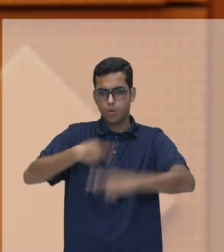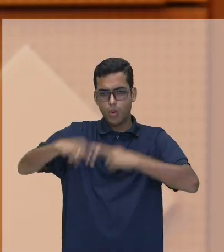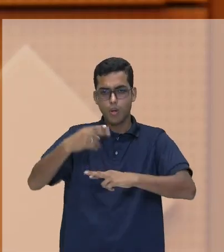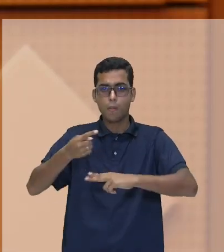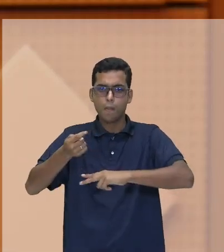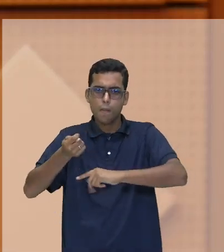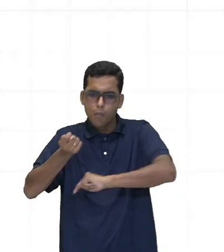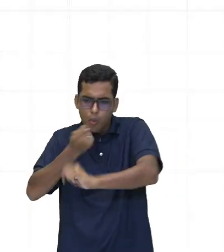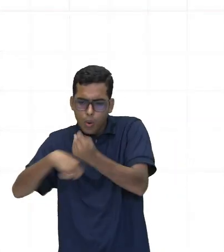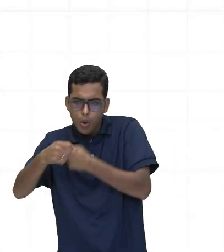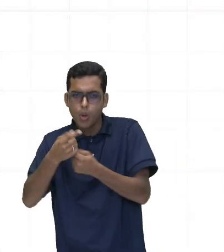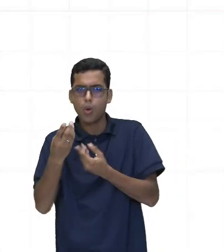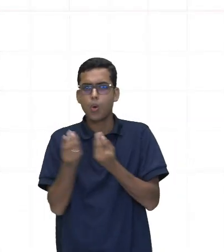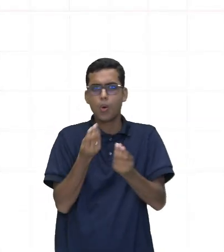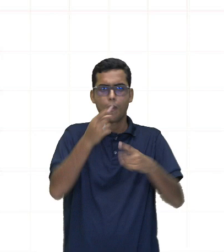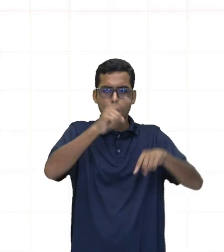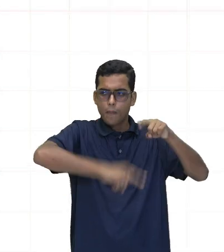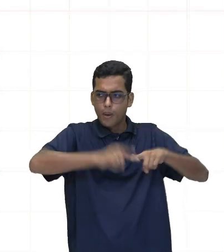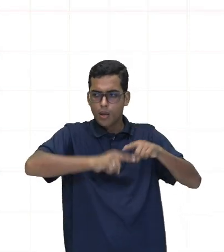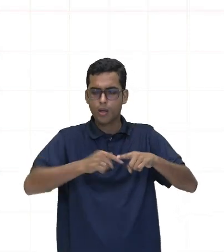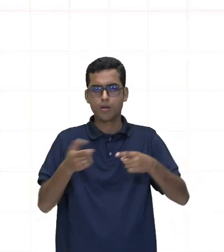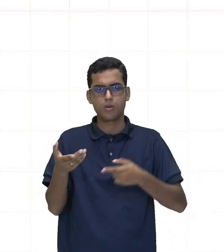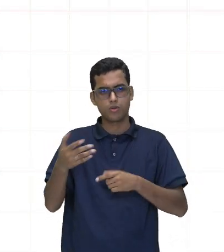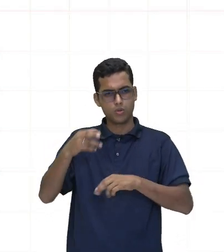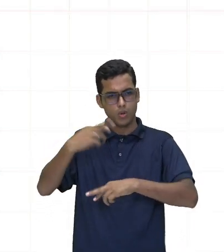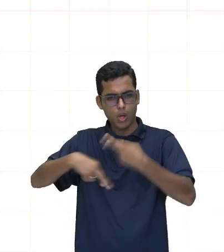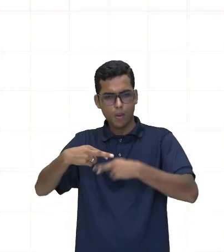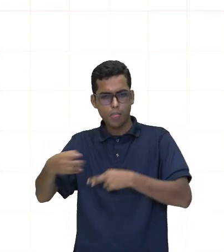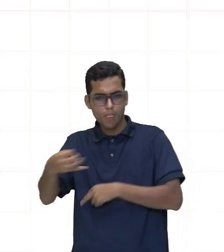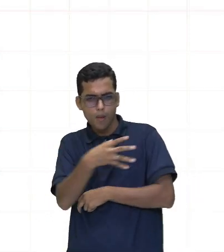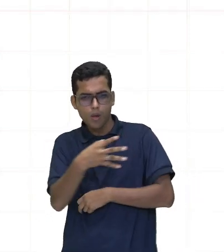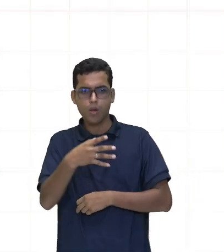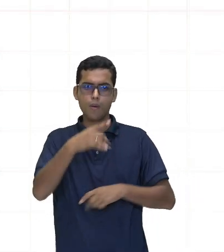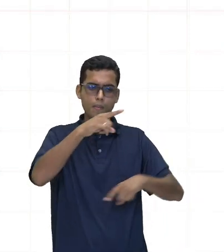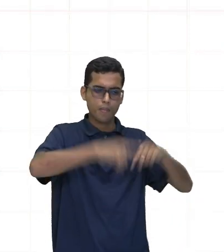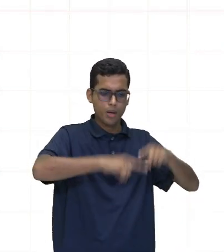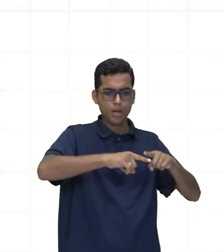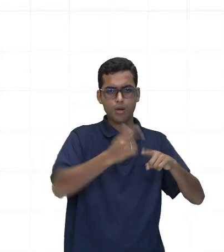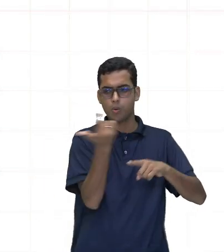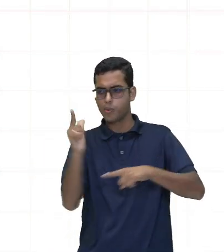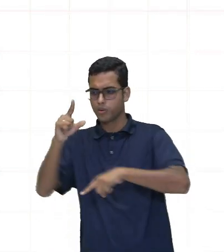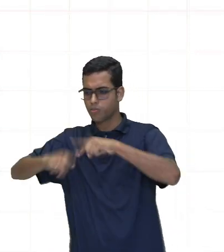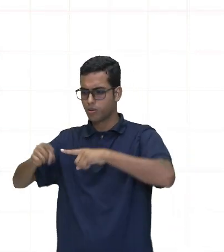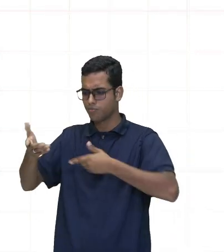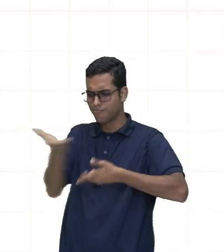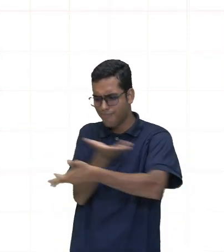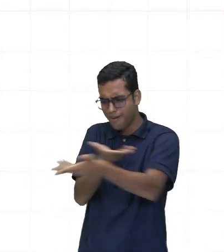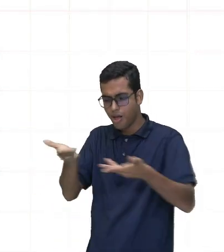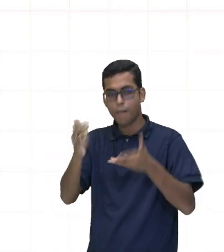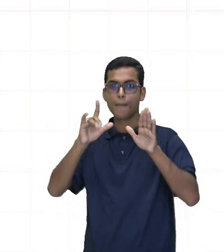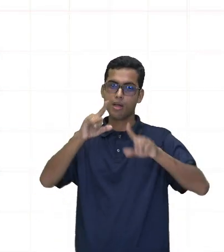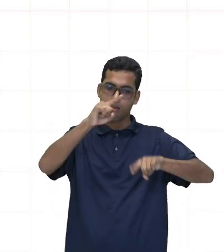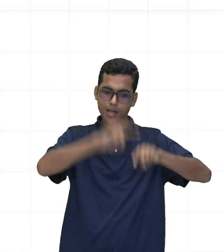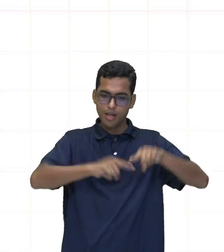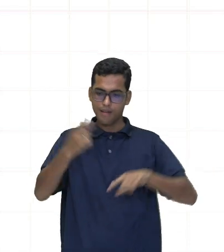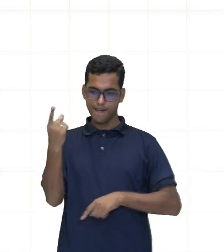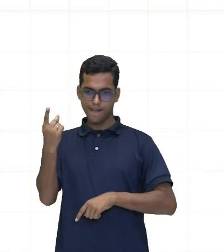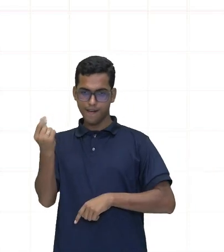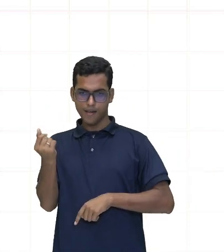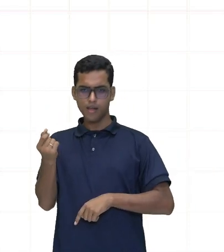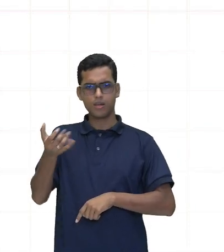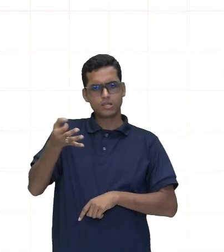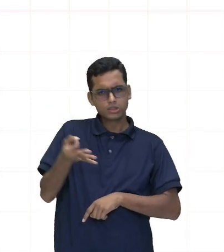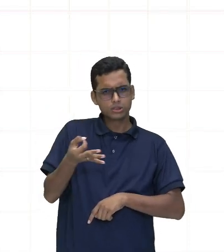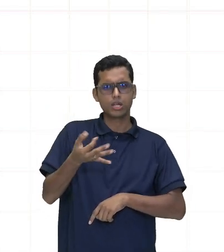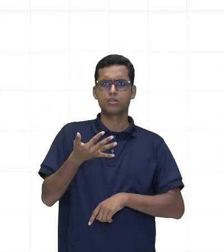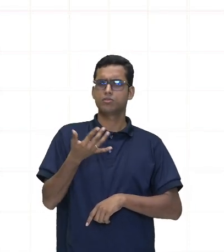aqui esses fatores. Vamos lá. As cruzadas, só para a gente relembrar, as cruzadas que foram convocadas no